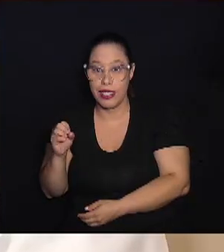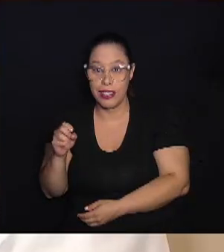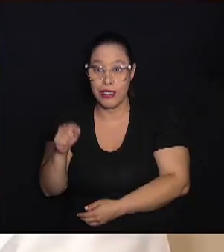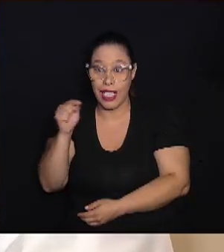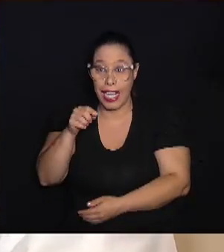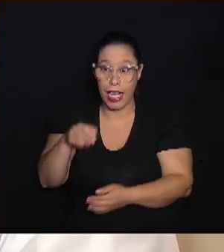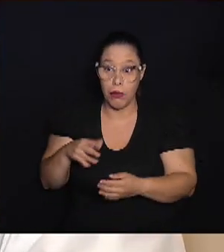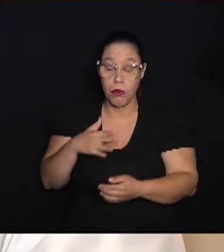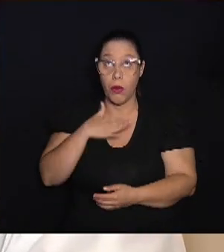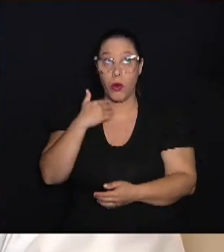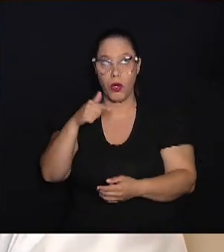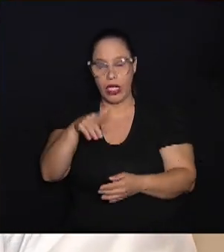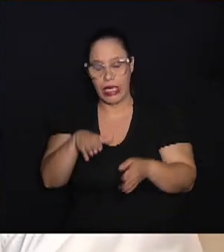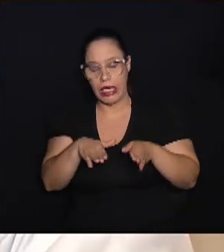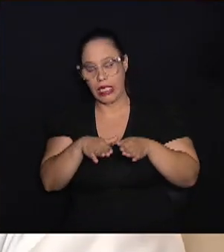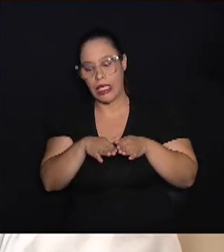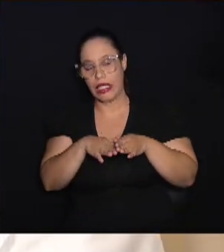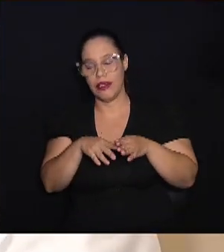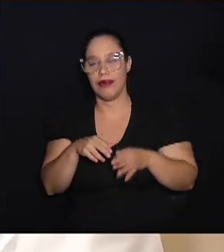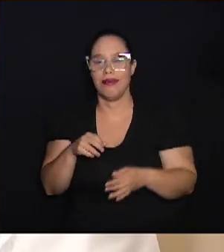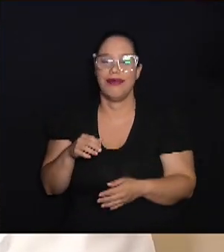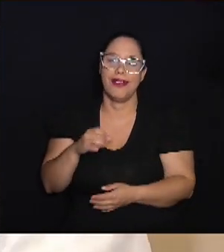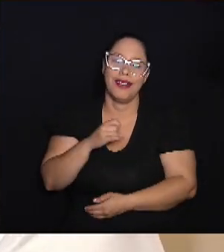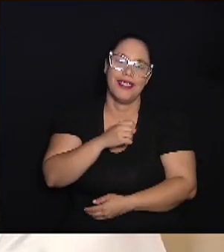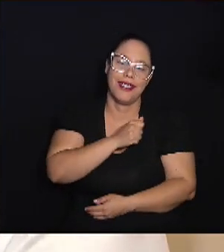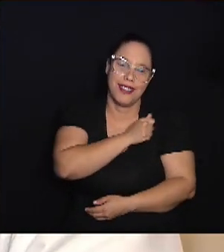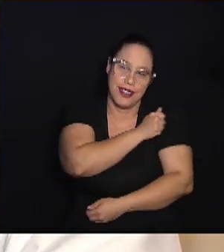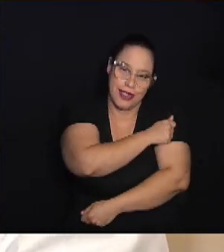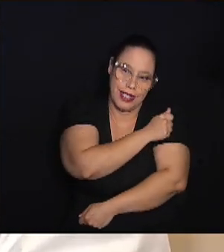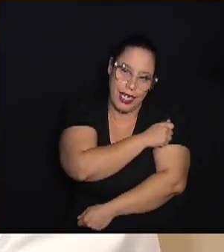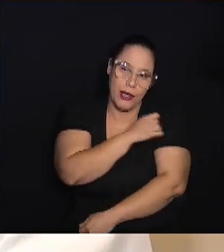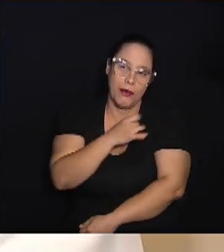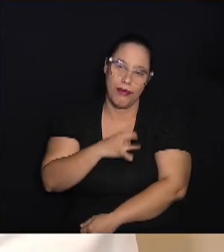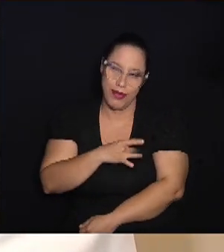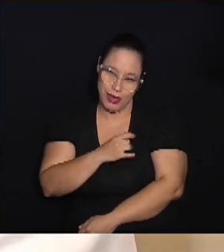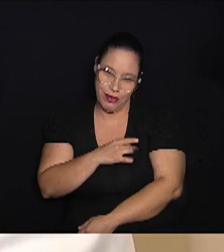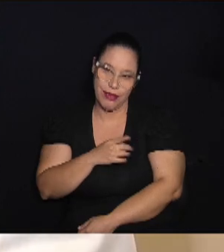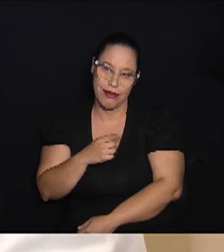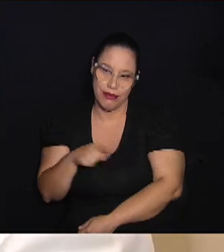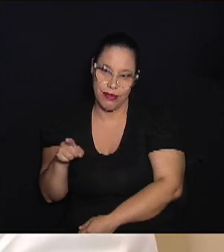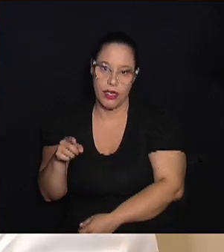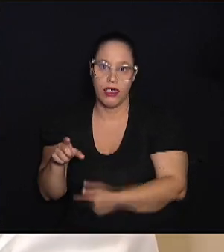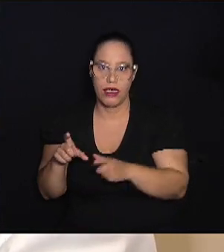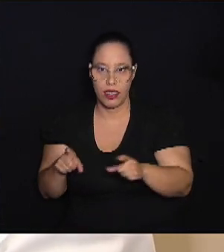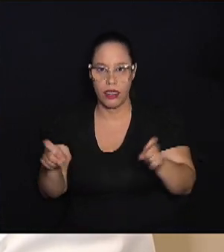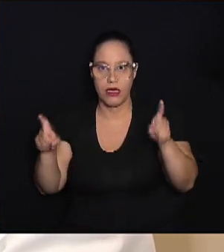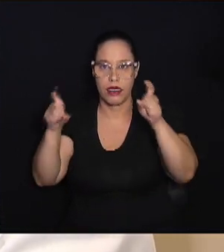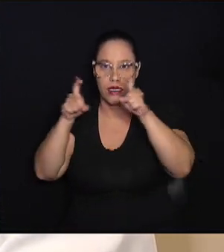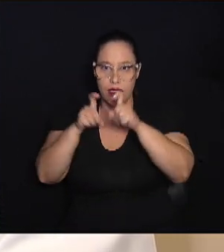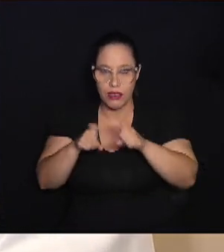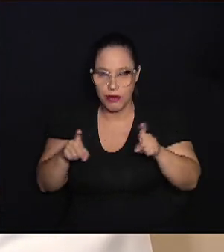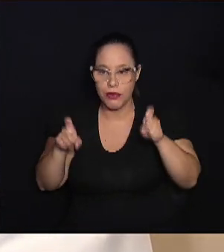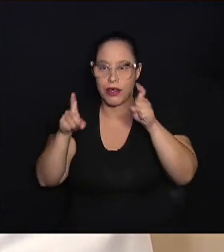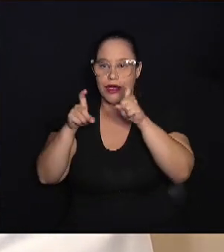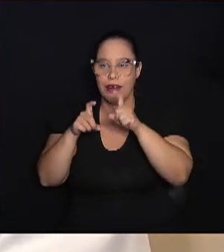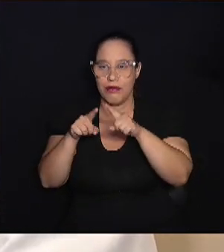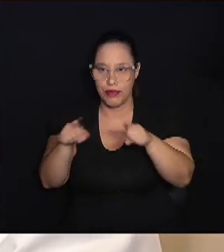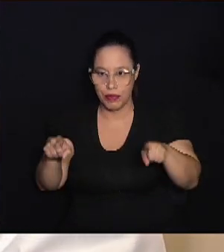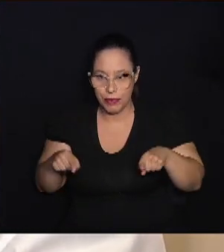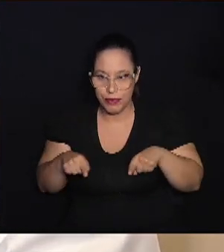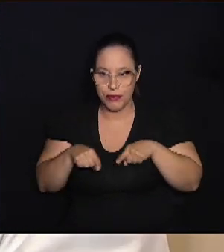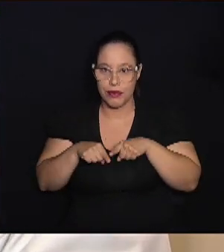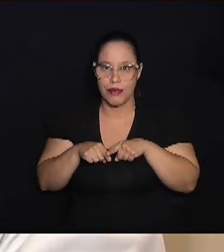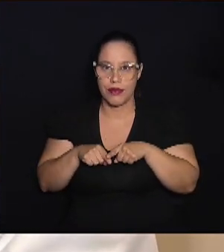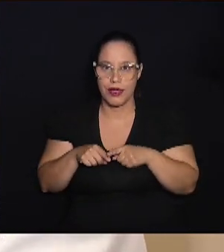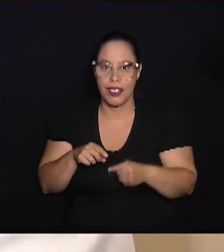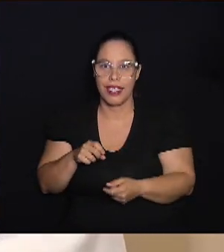ali, e próprios alunos sentirem medo de ir ao porão da escola, né? E nós temos ali a sala de informática, uma sala muito boa, né? E eles sempre